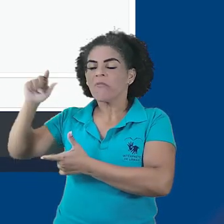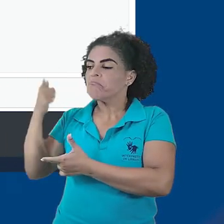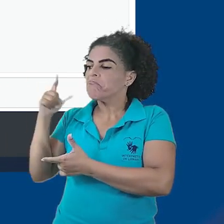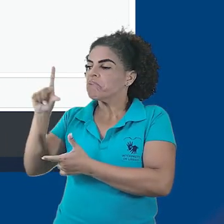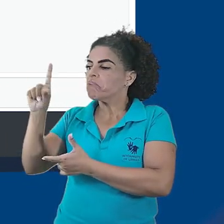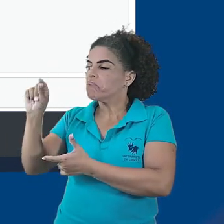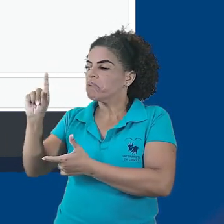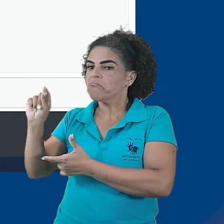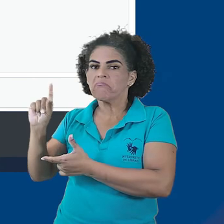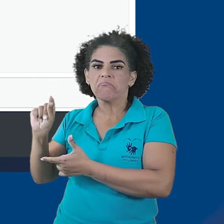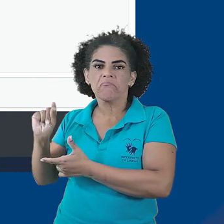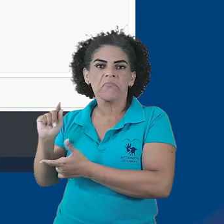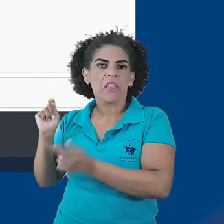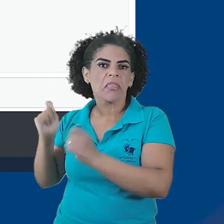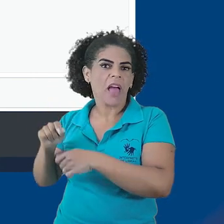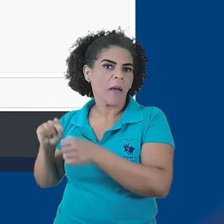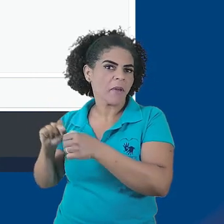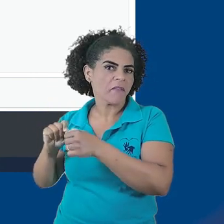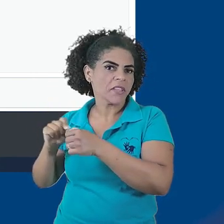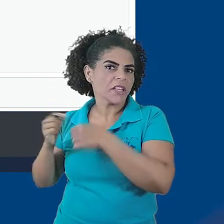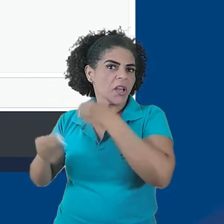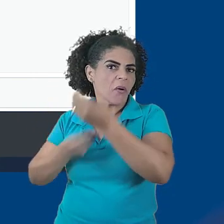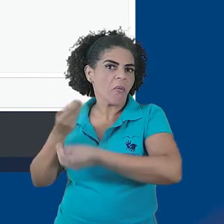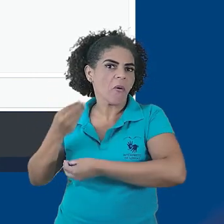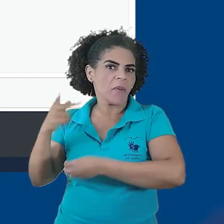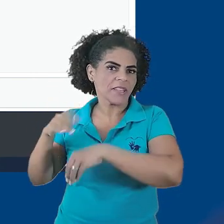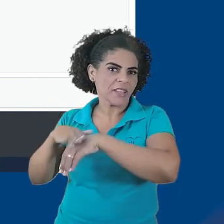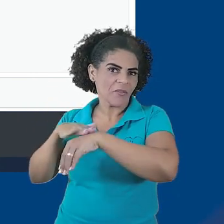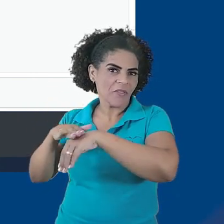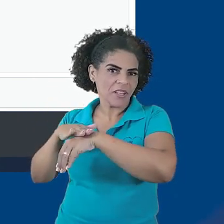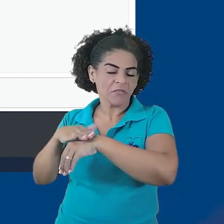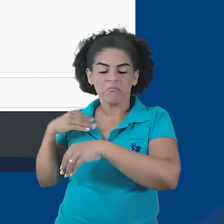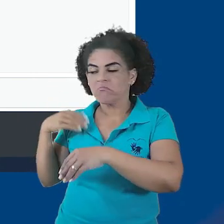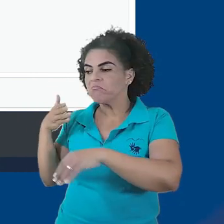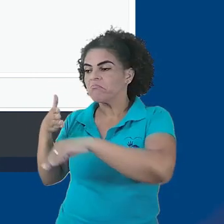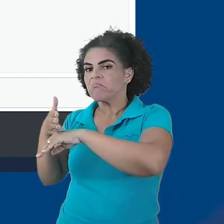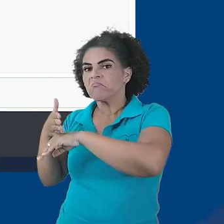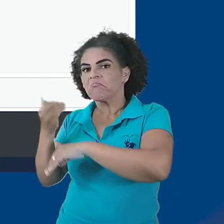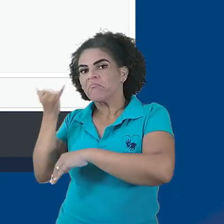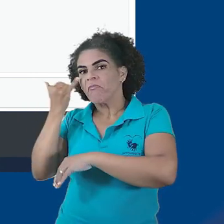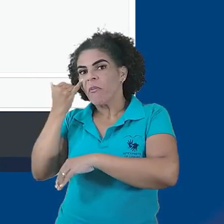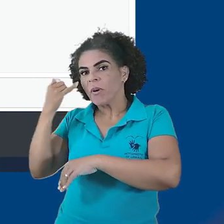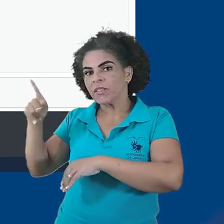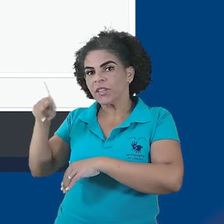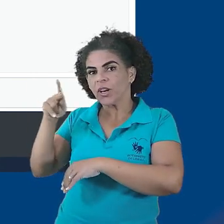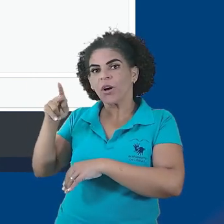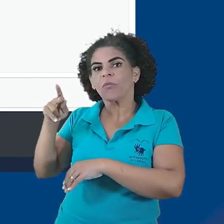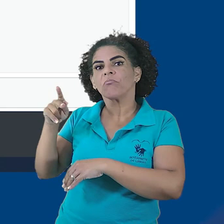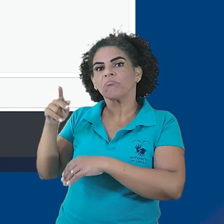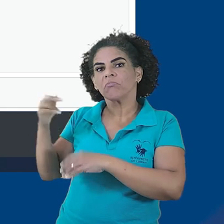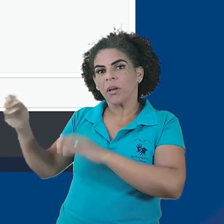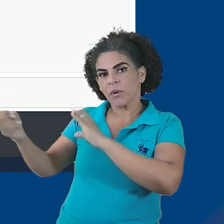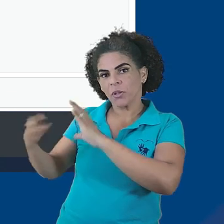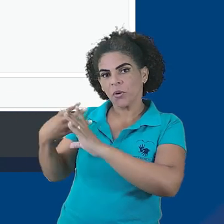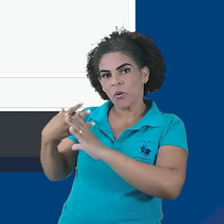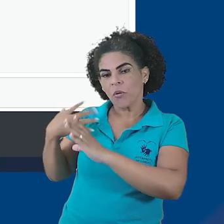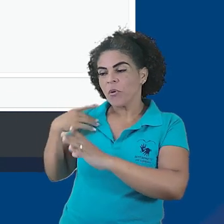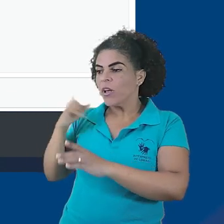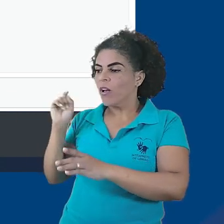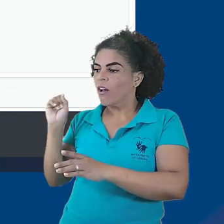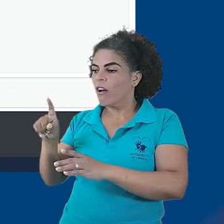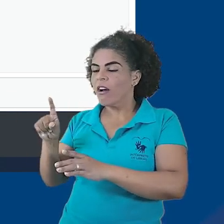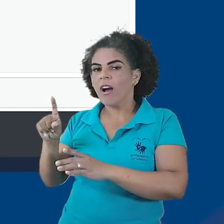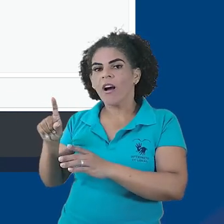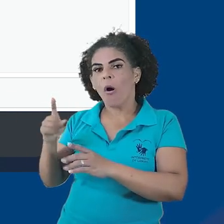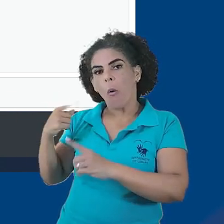que dá acesso às opções do que pode ser feito com essa conversa. Podemos acessar a informação de usuário, podemos